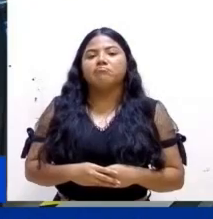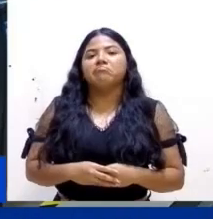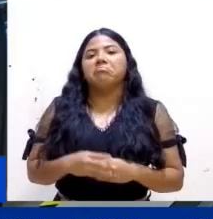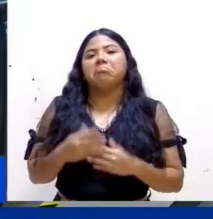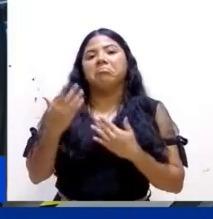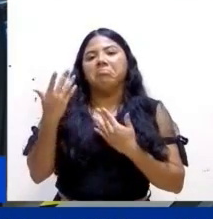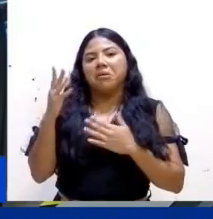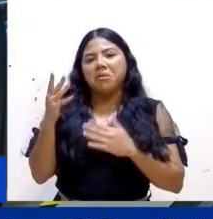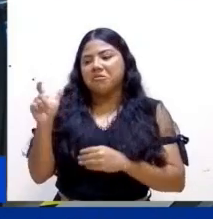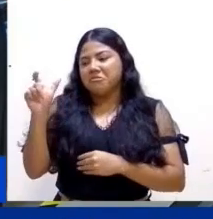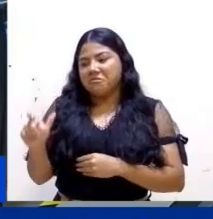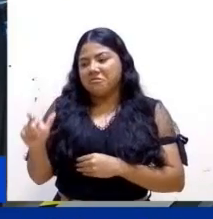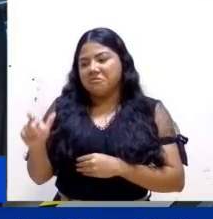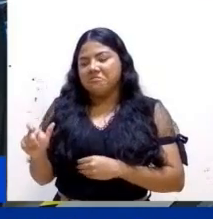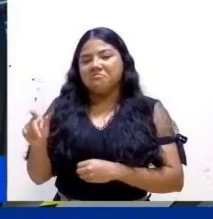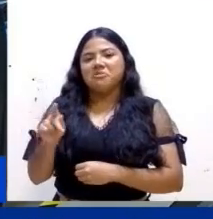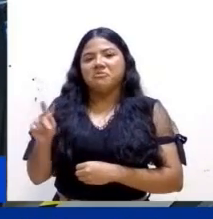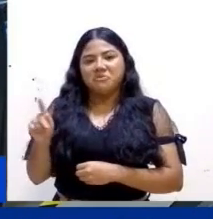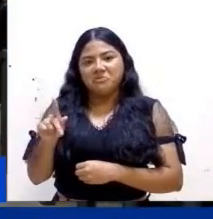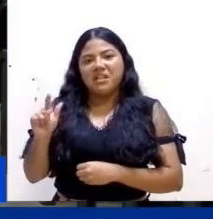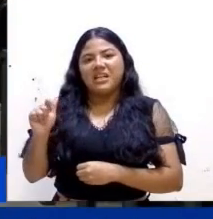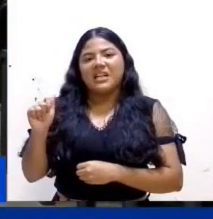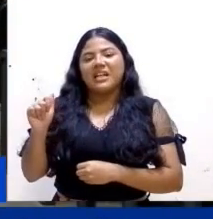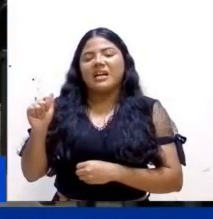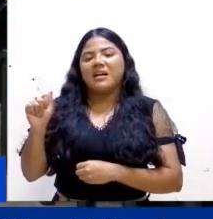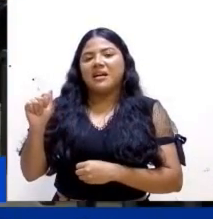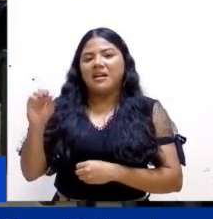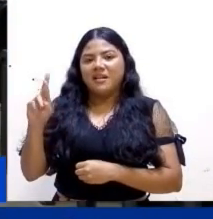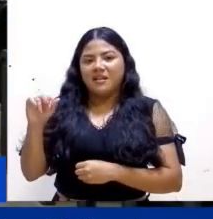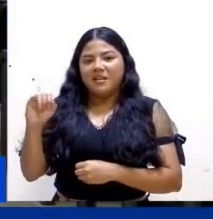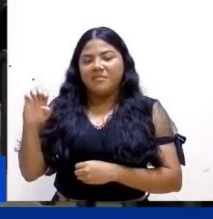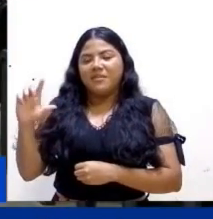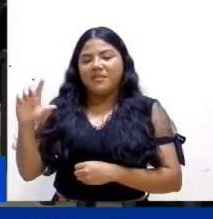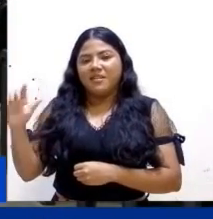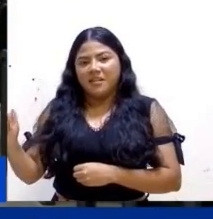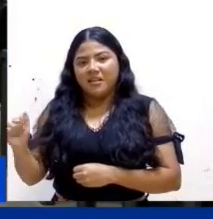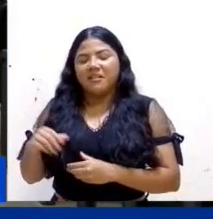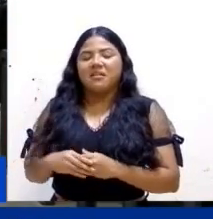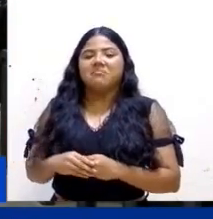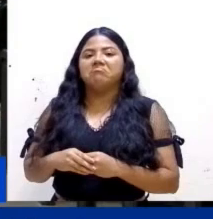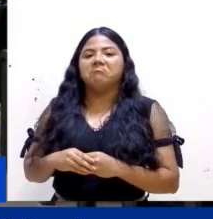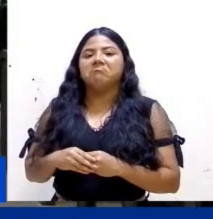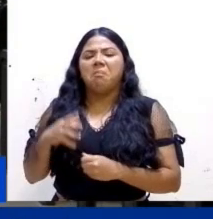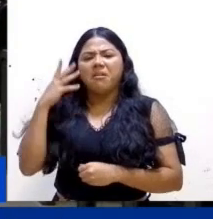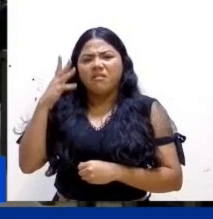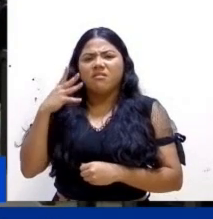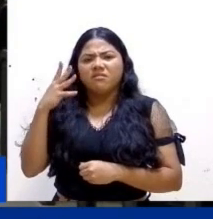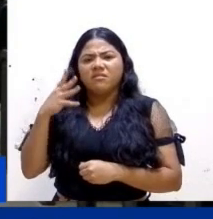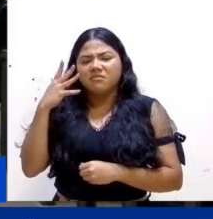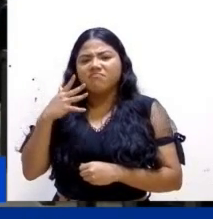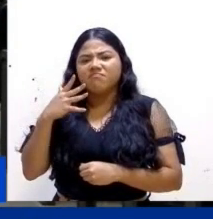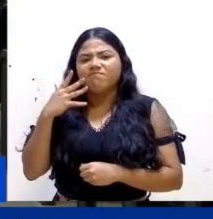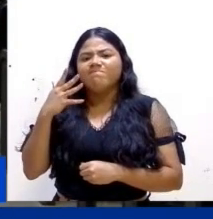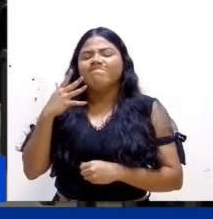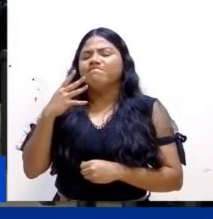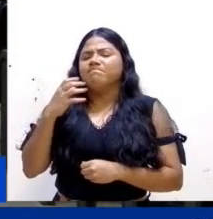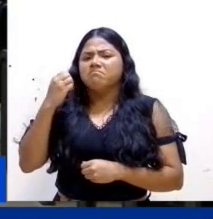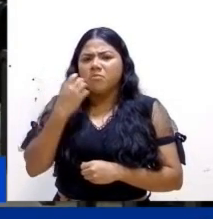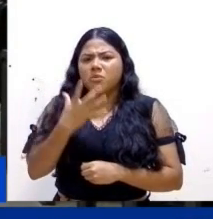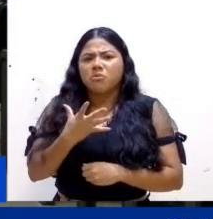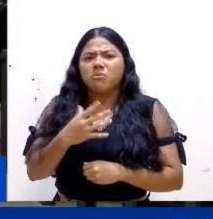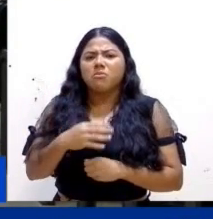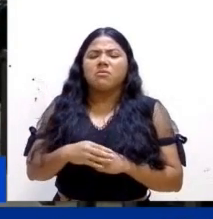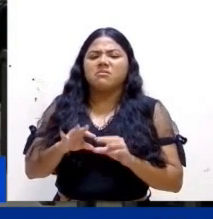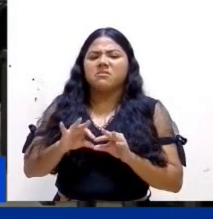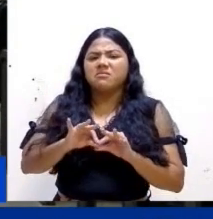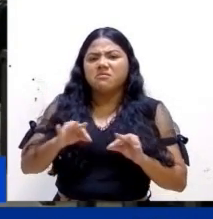parabéns, né, professora? A palavra, o Rivaldo. Bem objetivas, a linguagem clara, né? Conseguiu